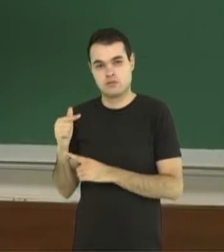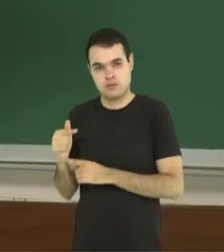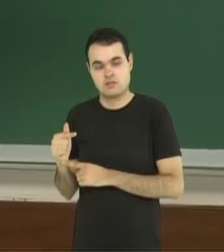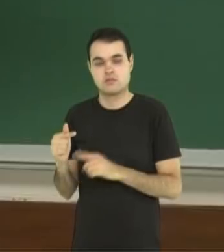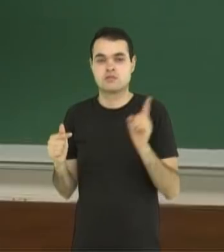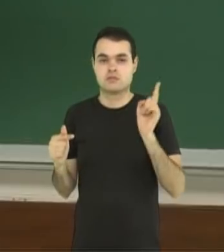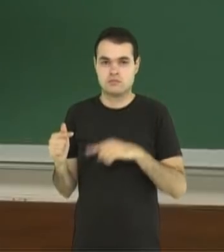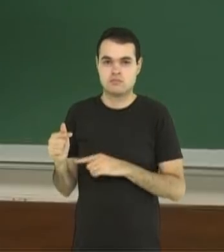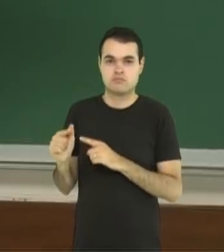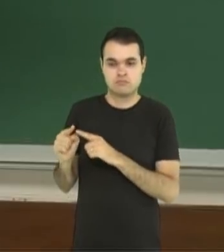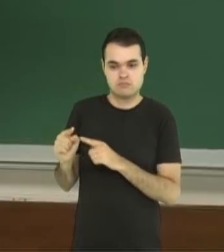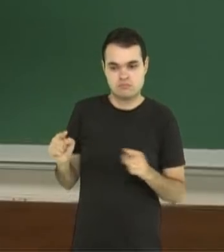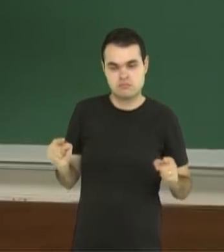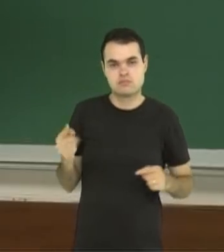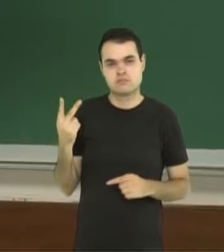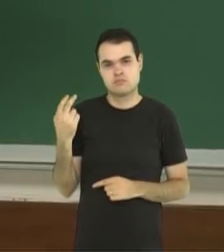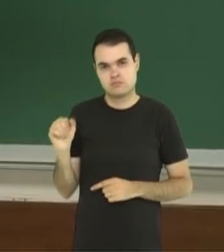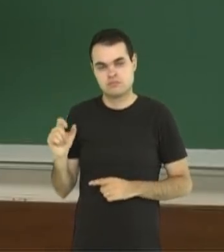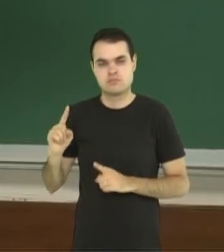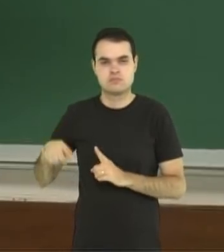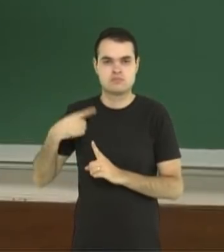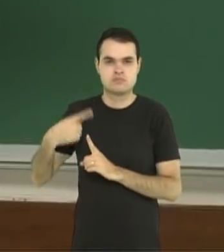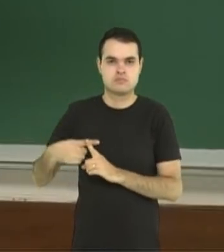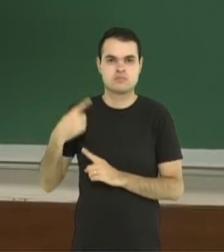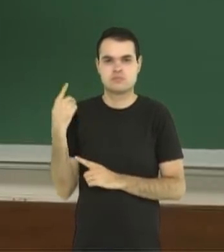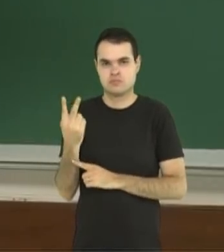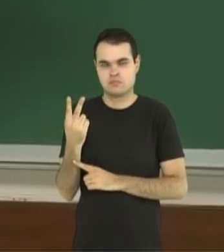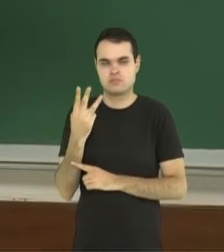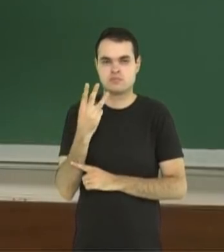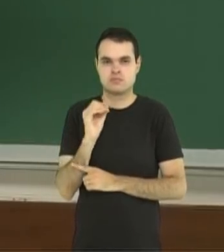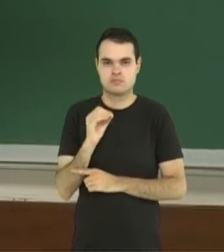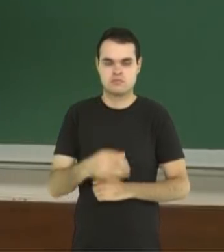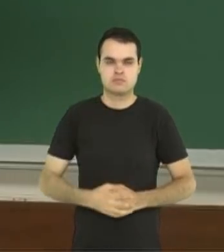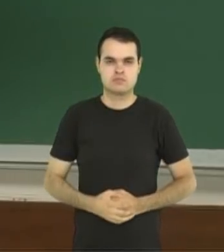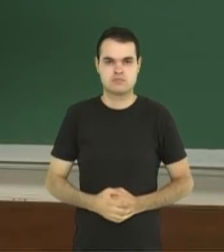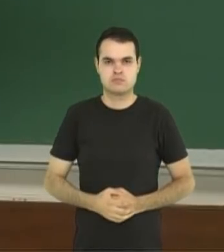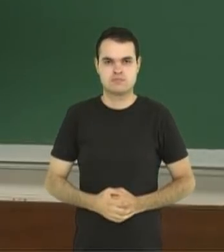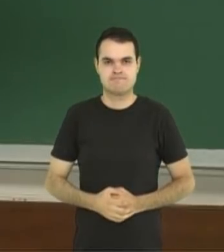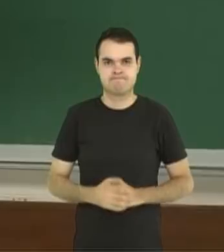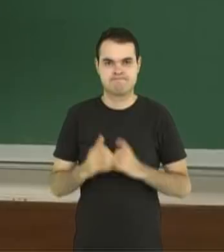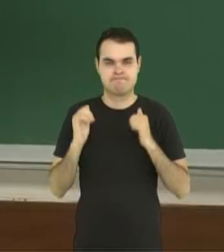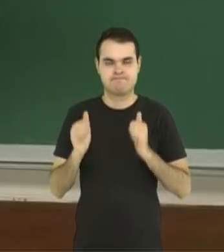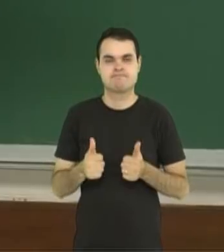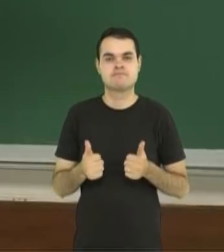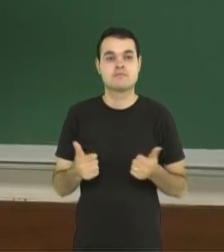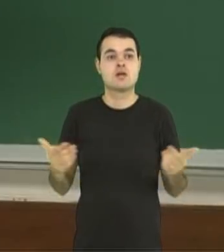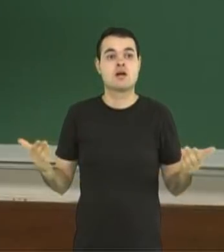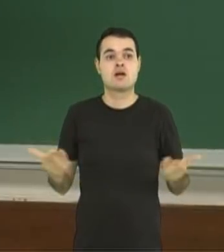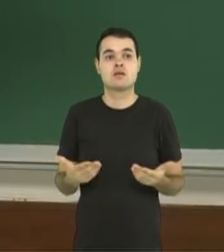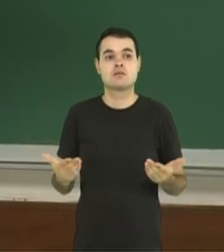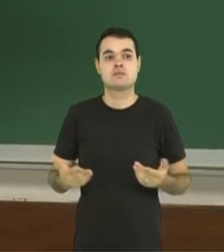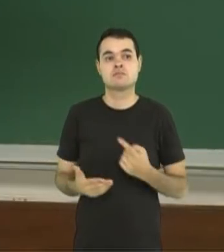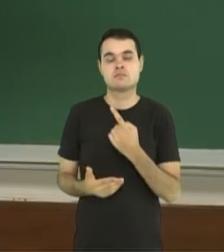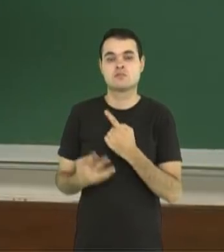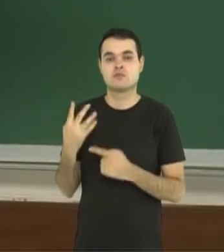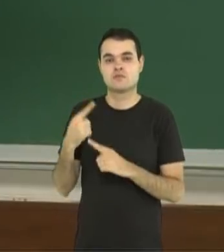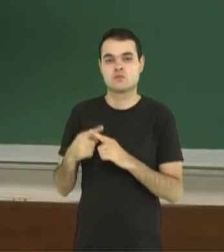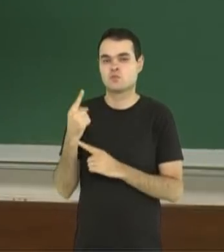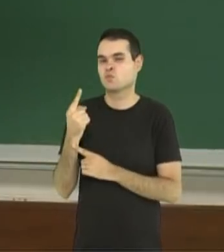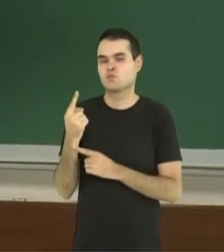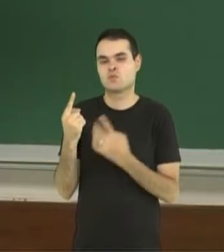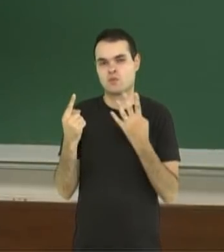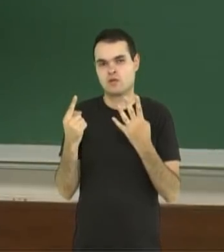é, né, 28, mais 2 é 30. Beleza? Tá? E 4 vezes